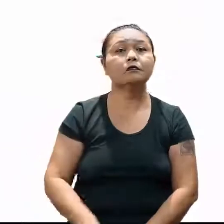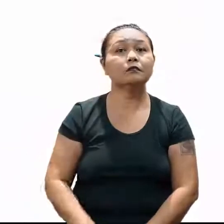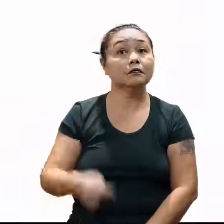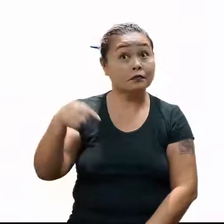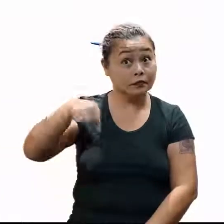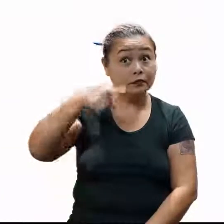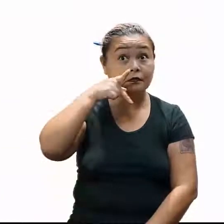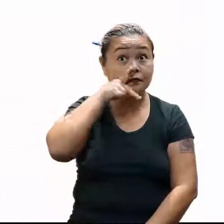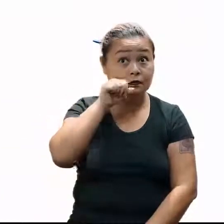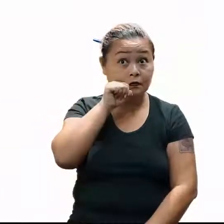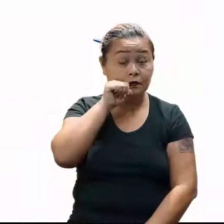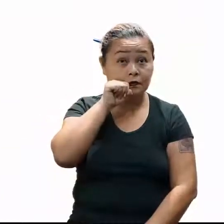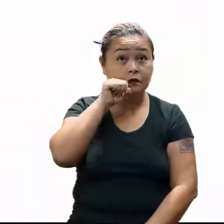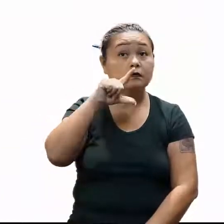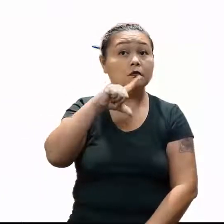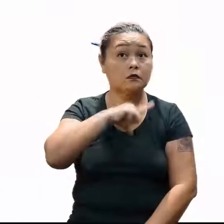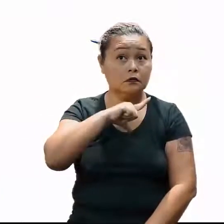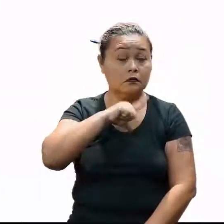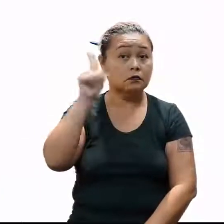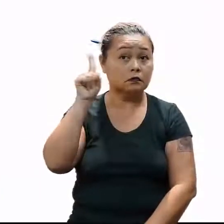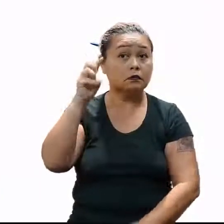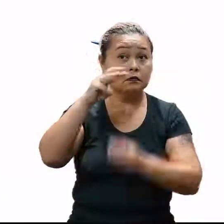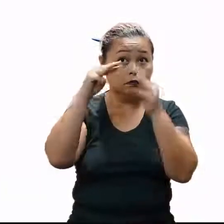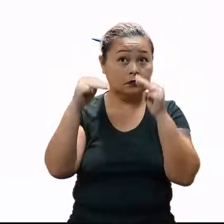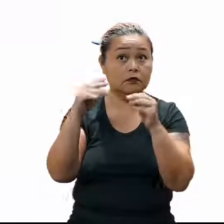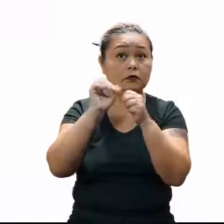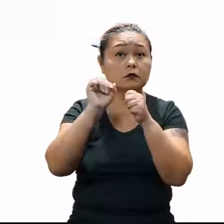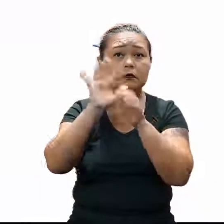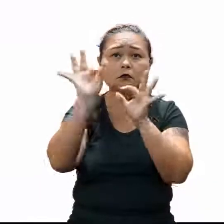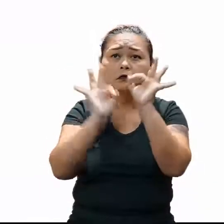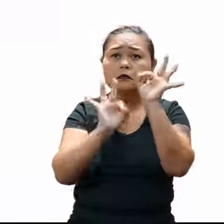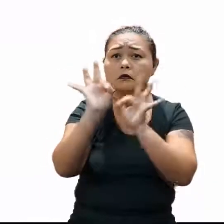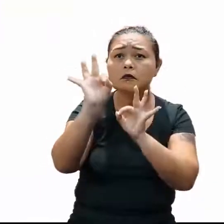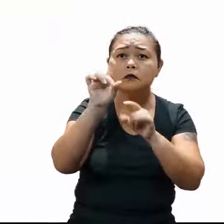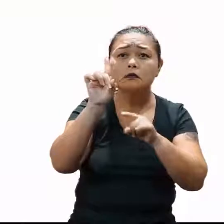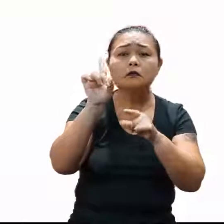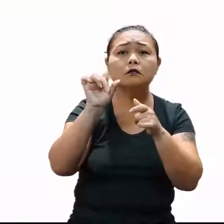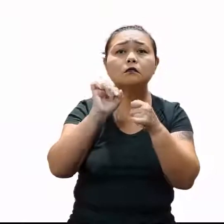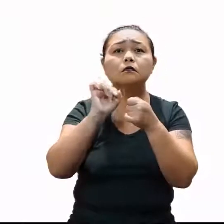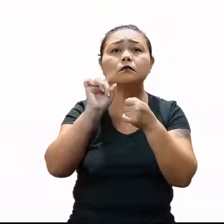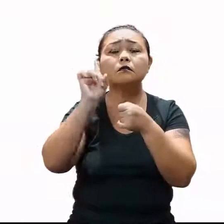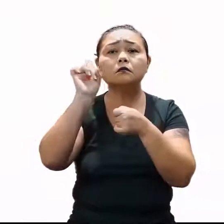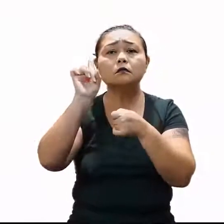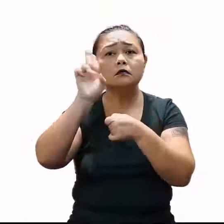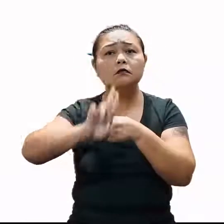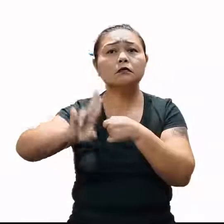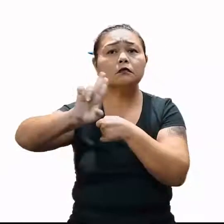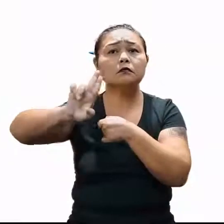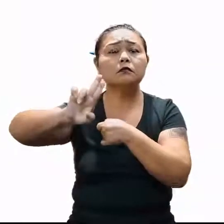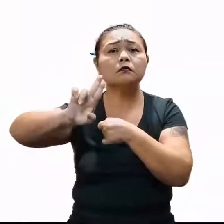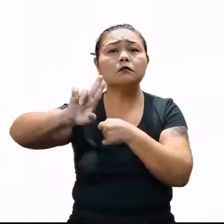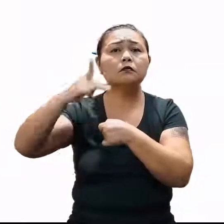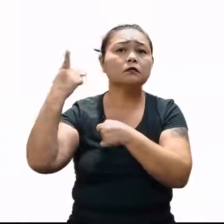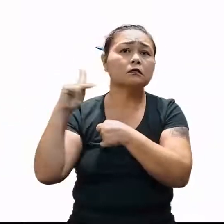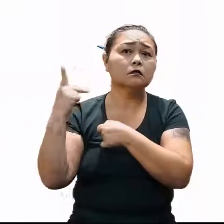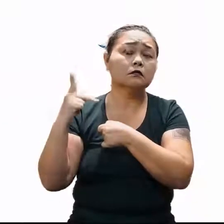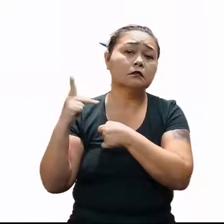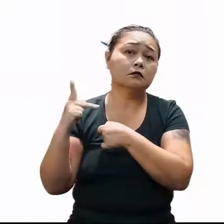aqui em Porto Velho, onde lá tem algumas ferramentas que eram usadas por